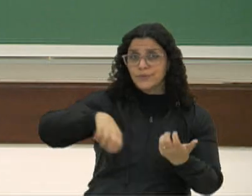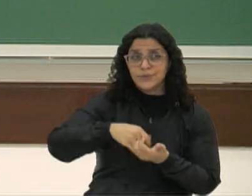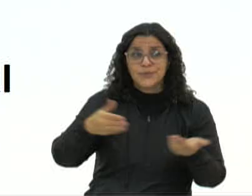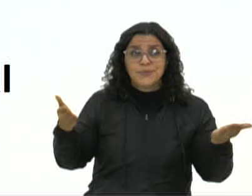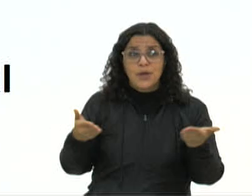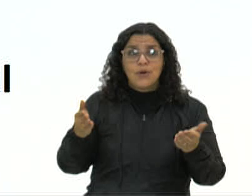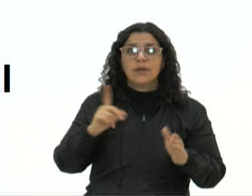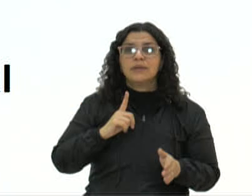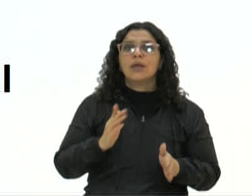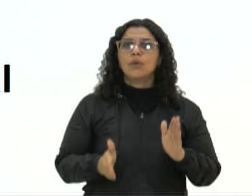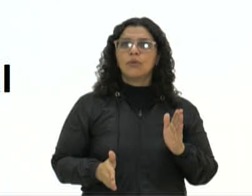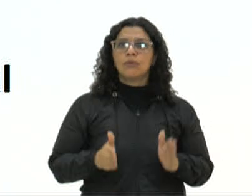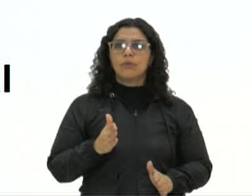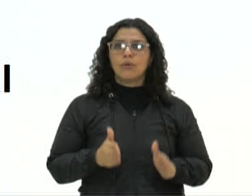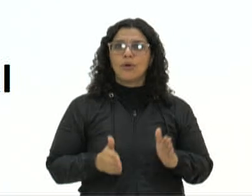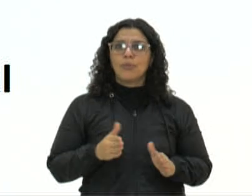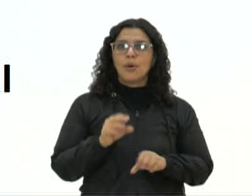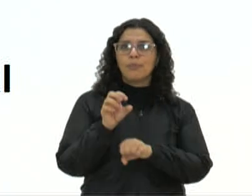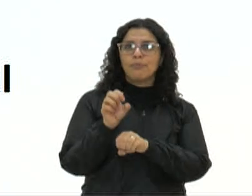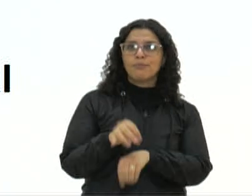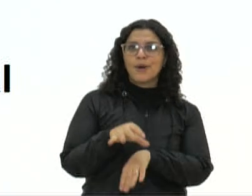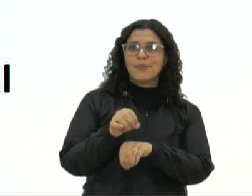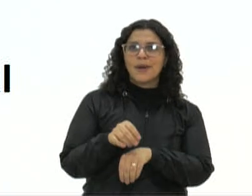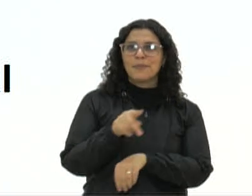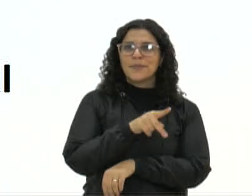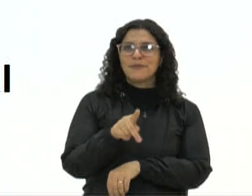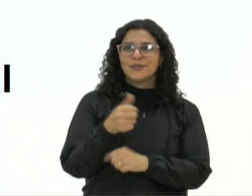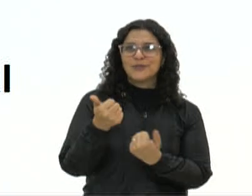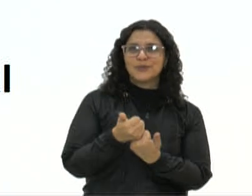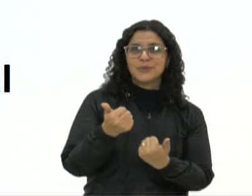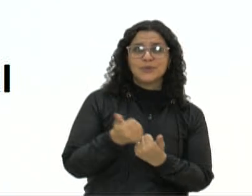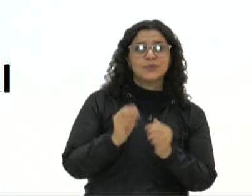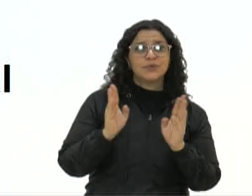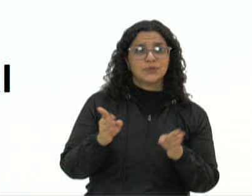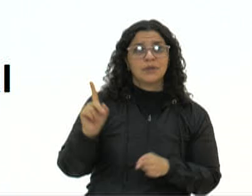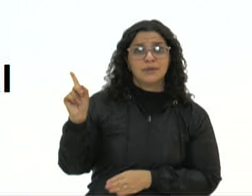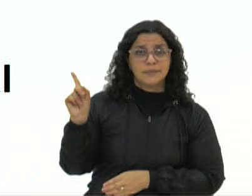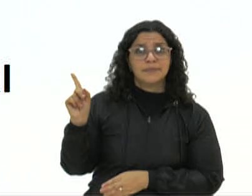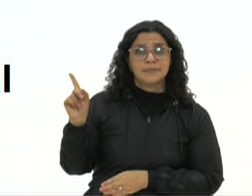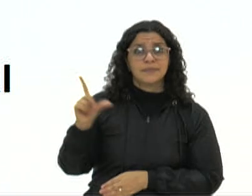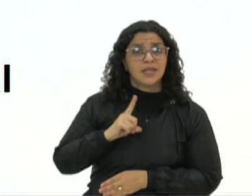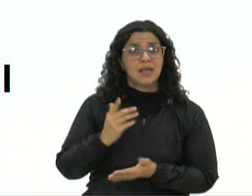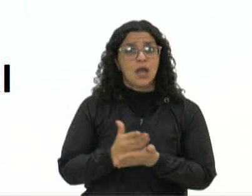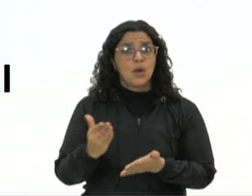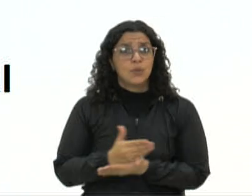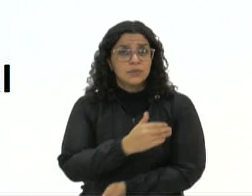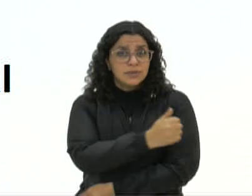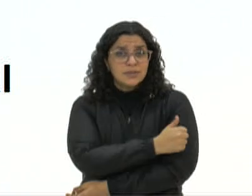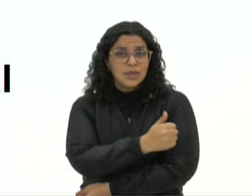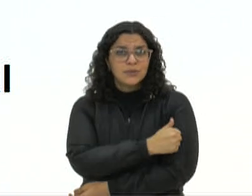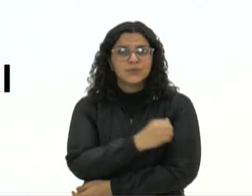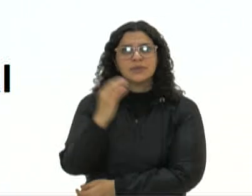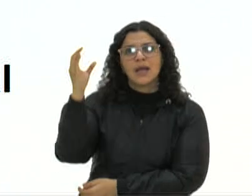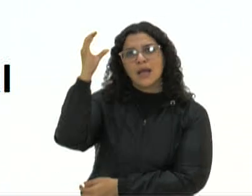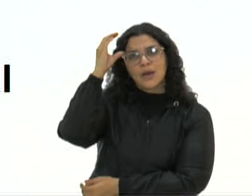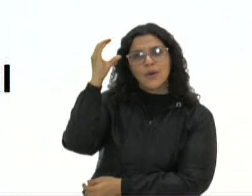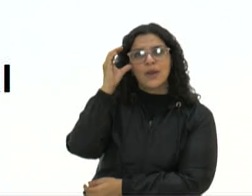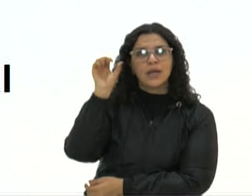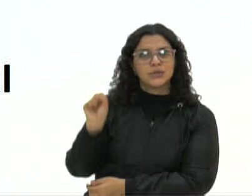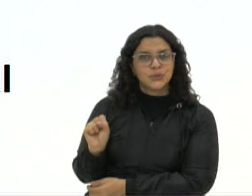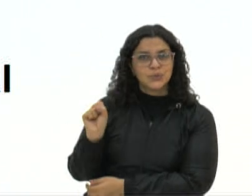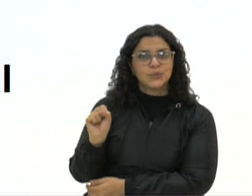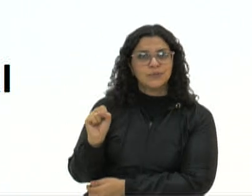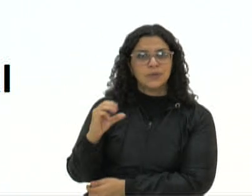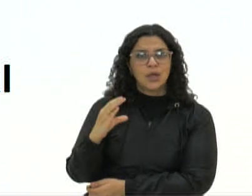ali o robô professor, né? Já tem um tempo que os alunos da Coreia do Sul, essa aqui é a capital da Coreia,